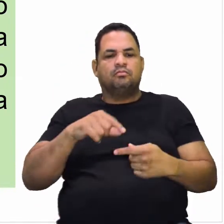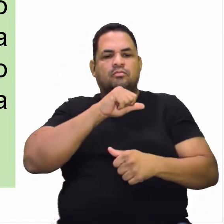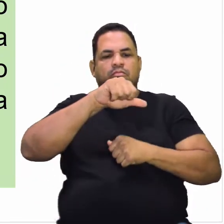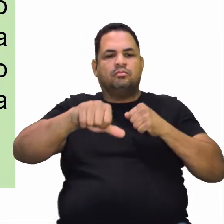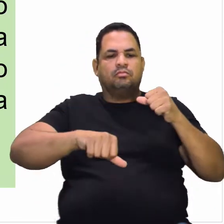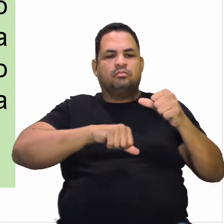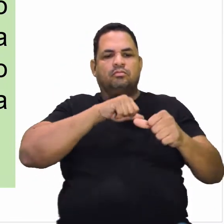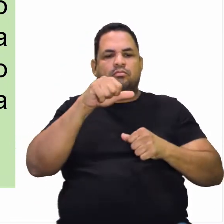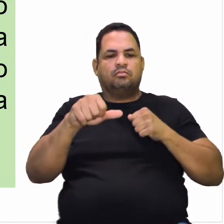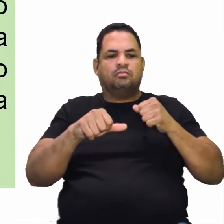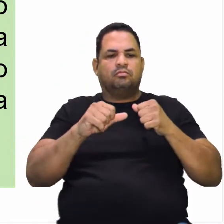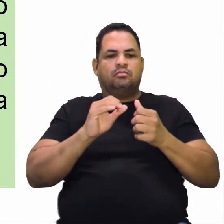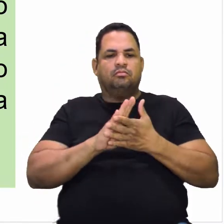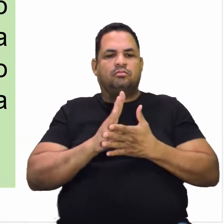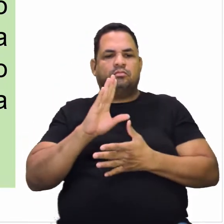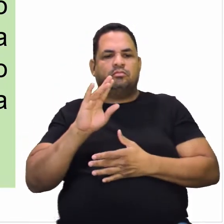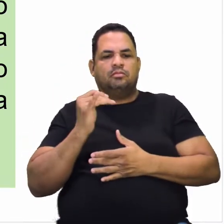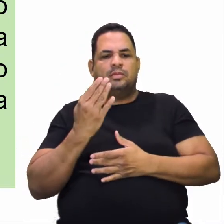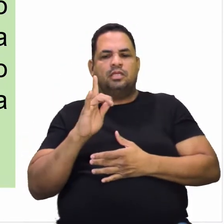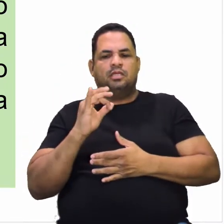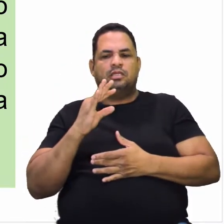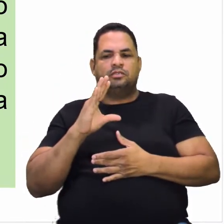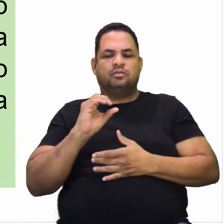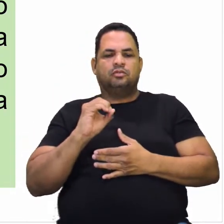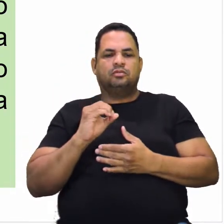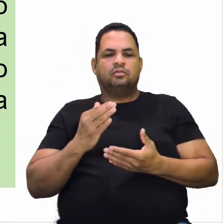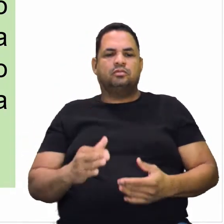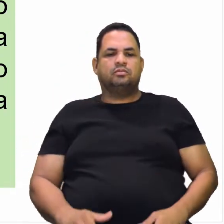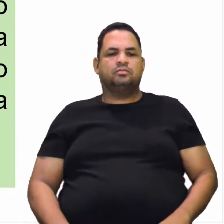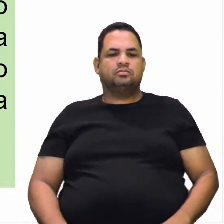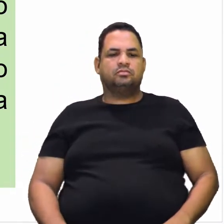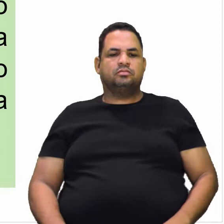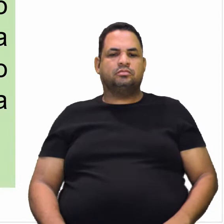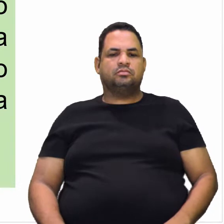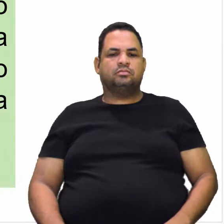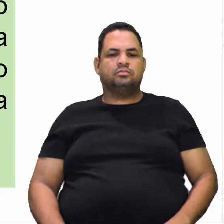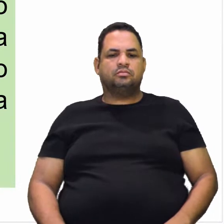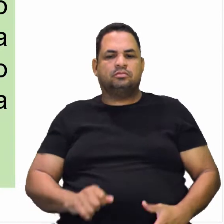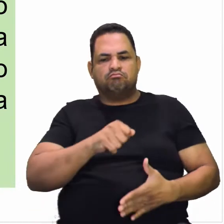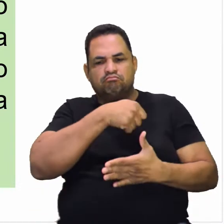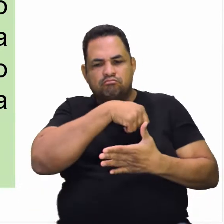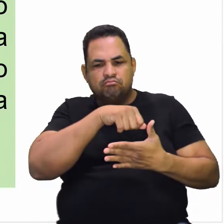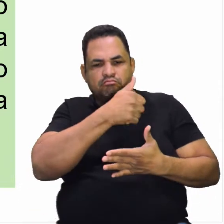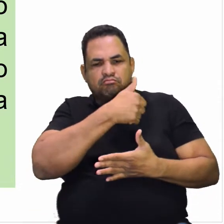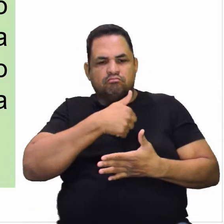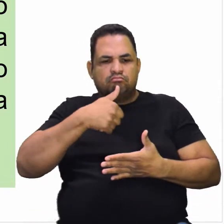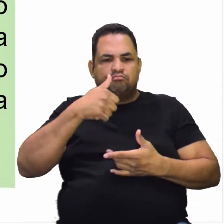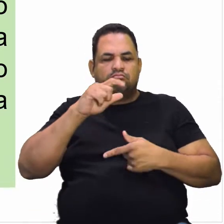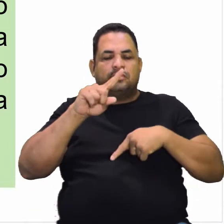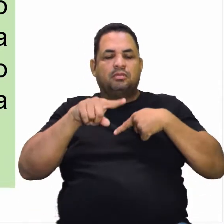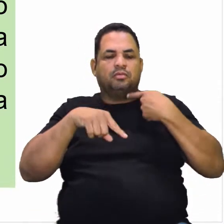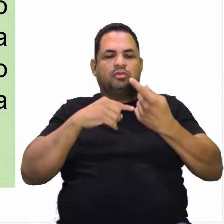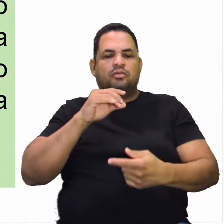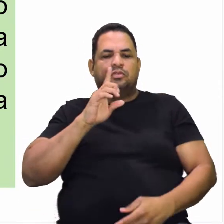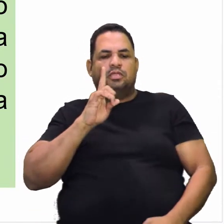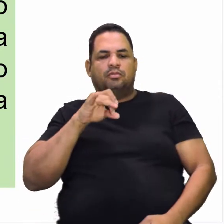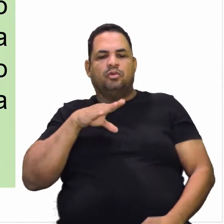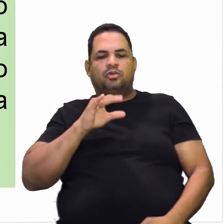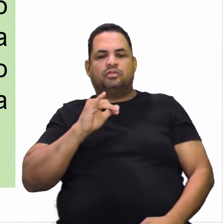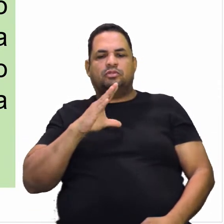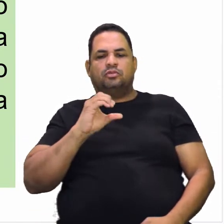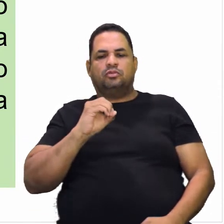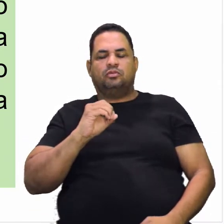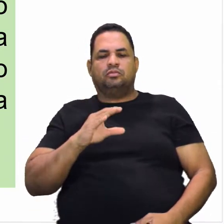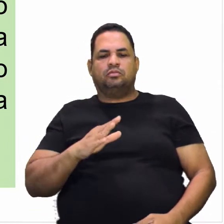no hierático, mais cursivo, e depois para o demótico.